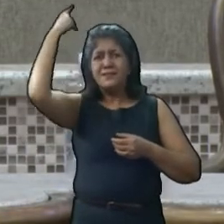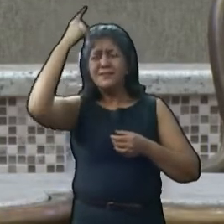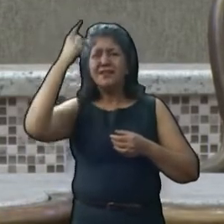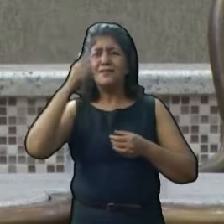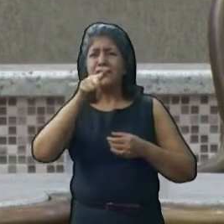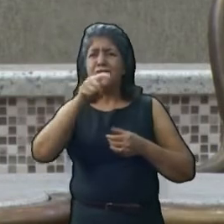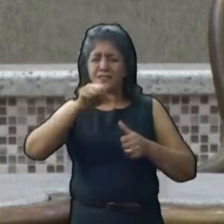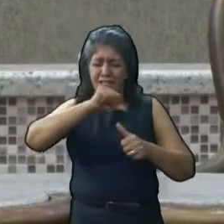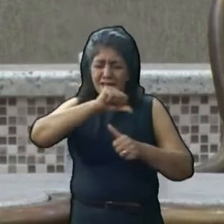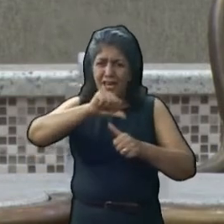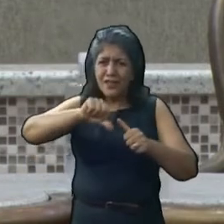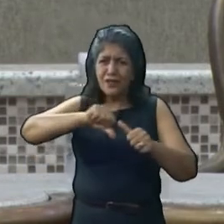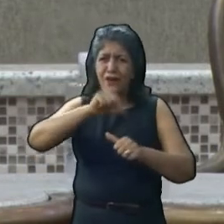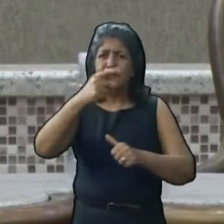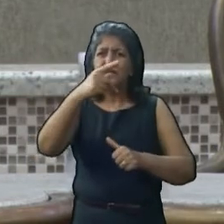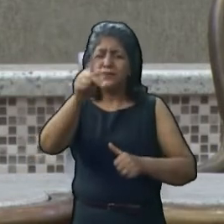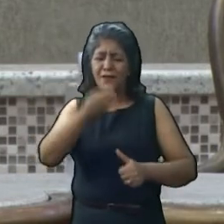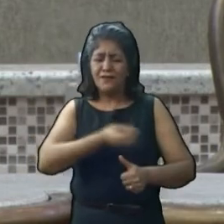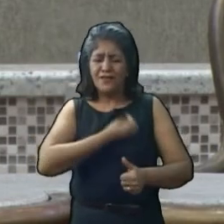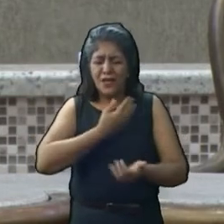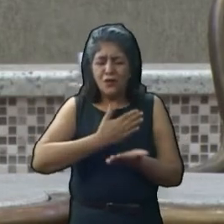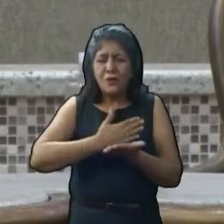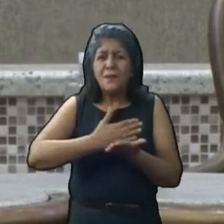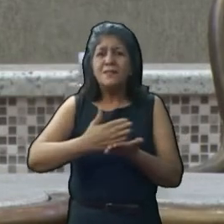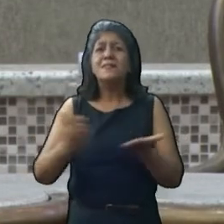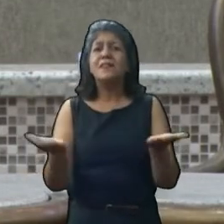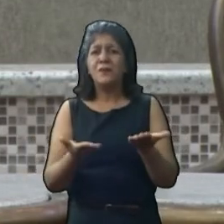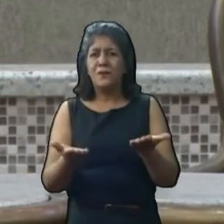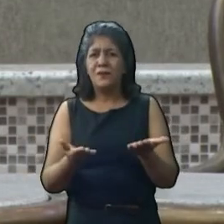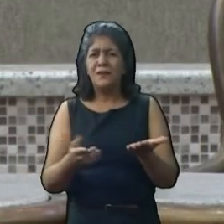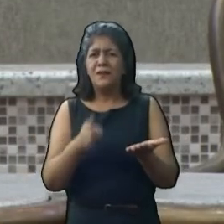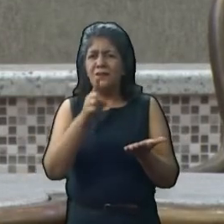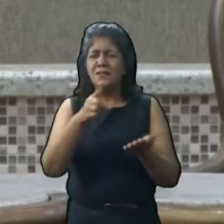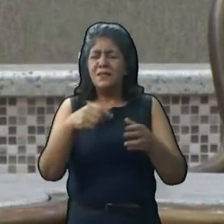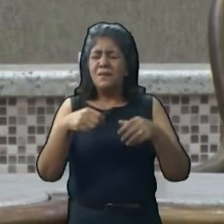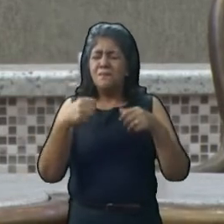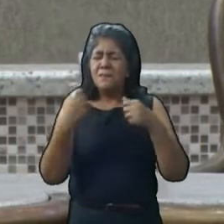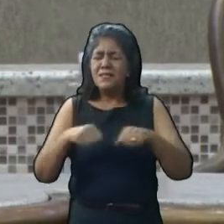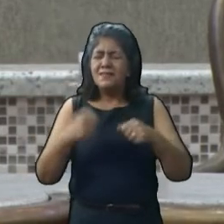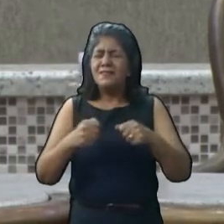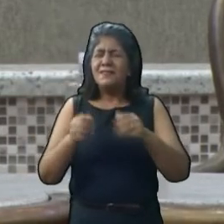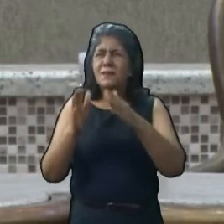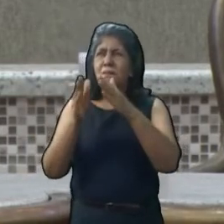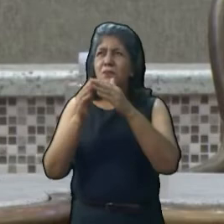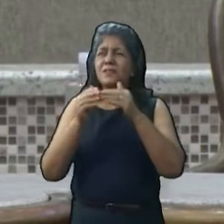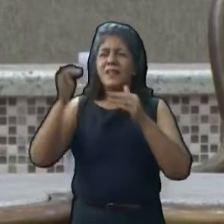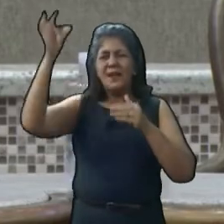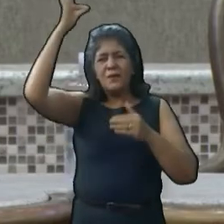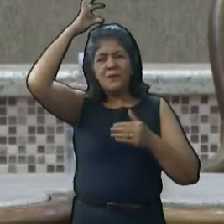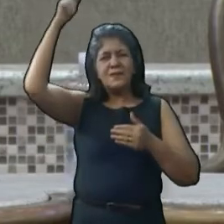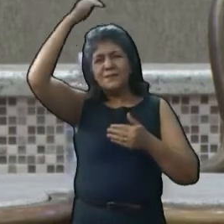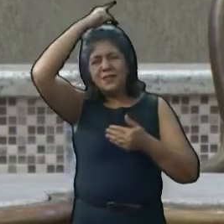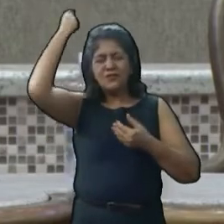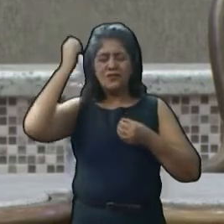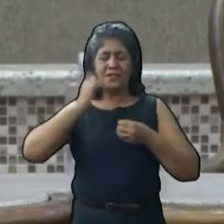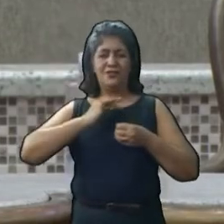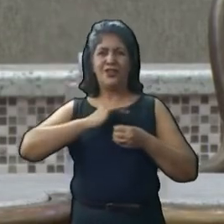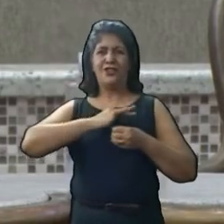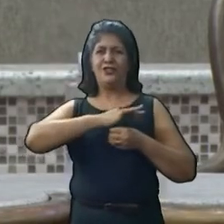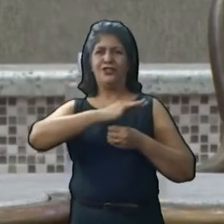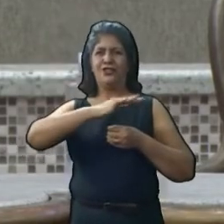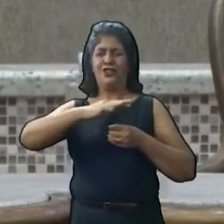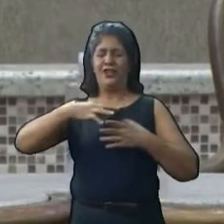uma nova criatura a partir desse momento não vos embriagueis com vinho em que há contenda mas enchei-vos do espírito